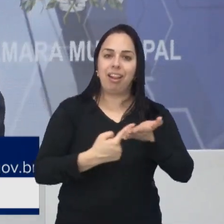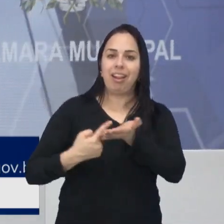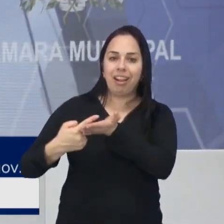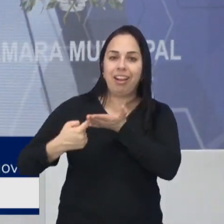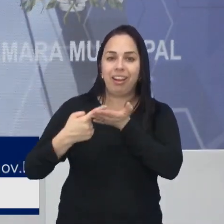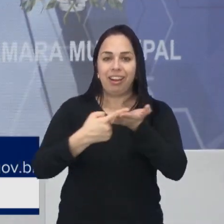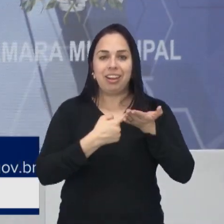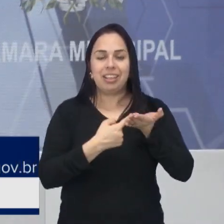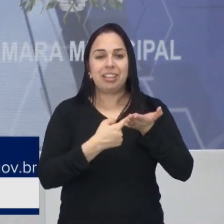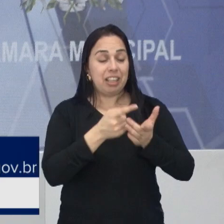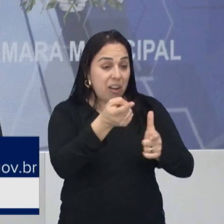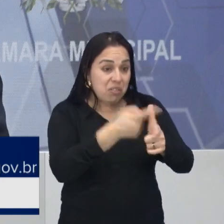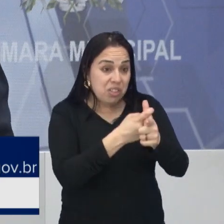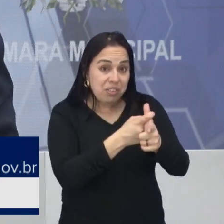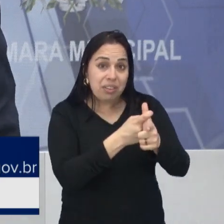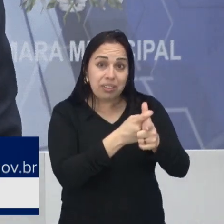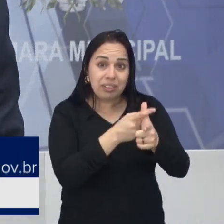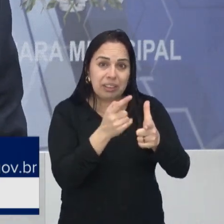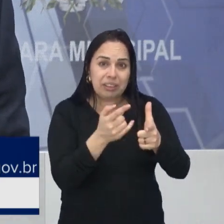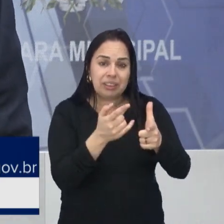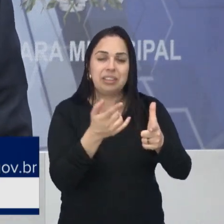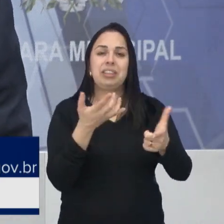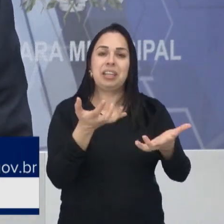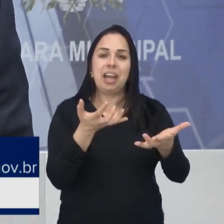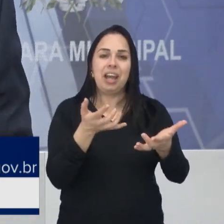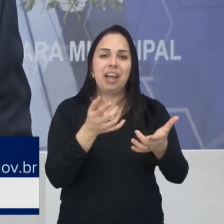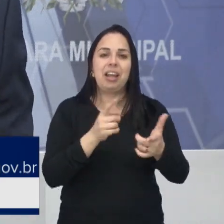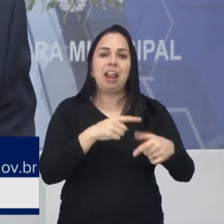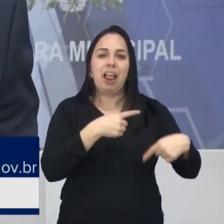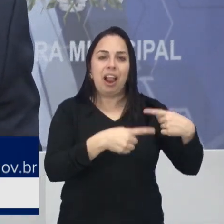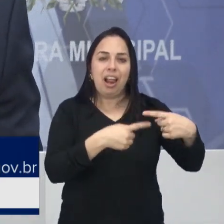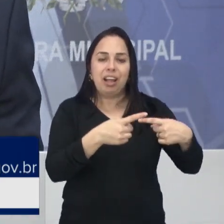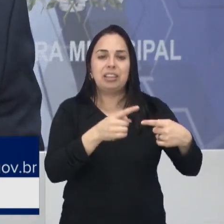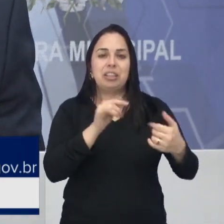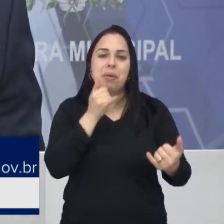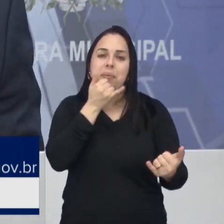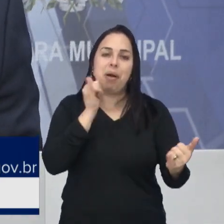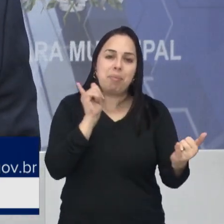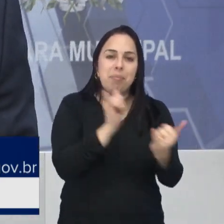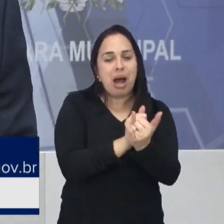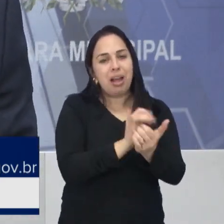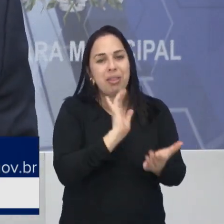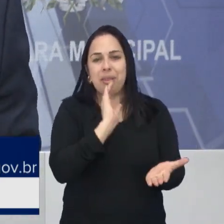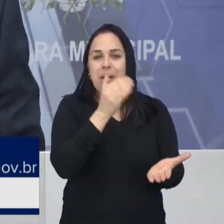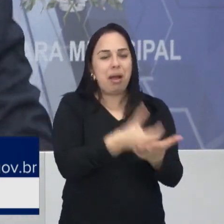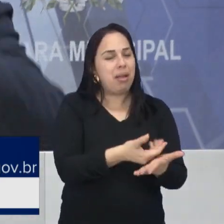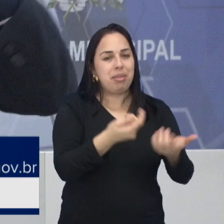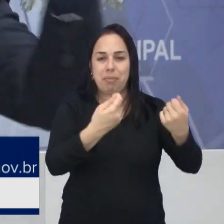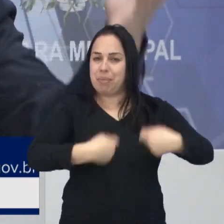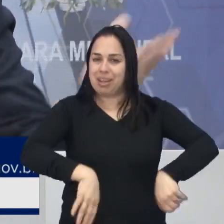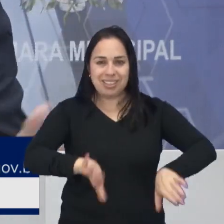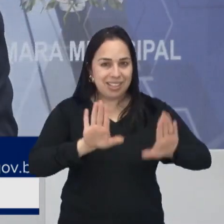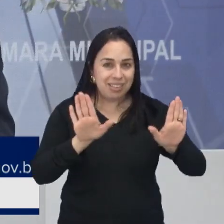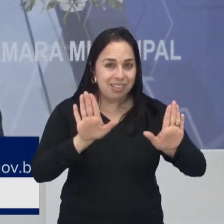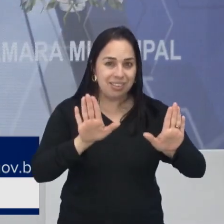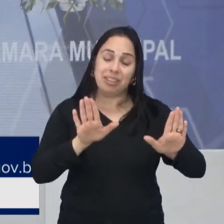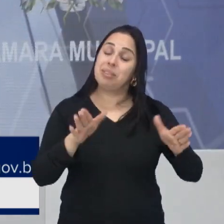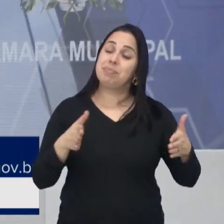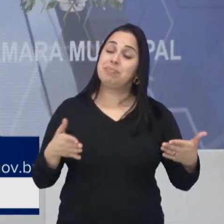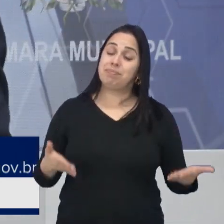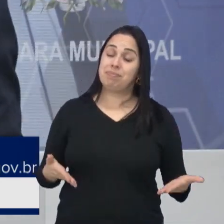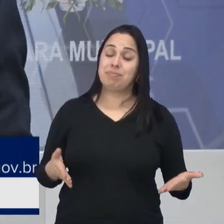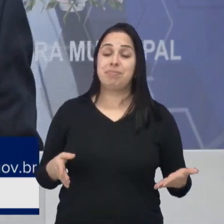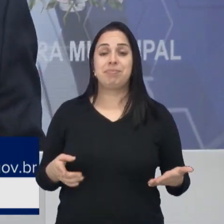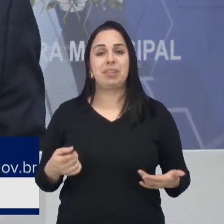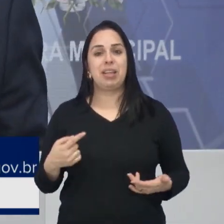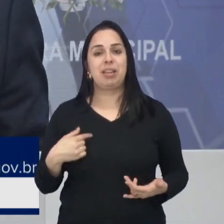com dívida e está querendo rolar essa dívida e depois conseguir uma isenção ou até que a dívida caduque? É esse tipo de coisa